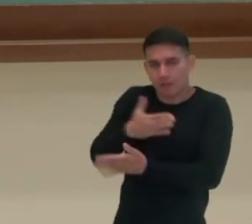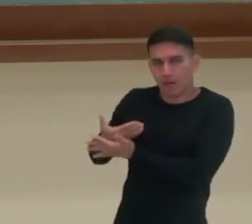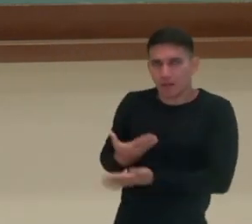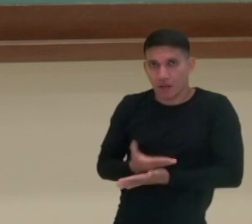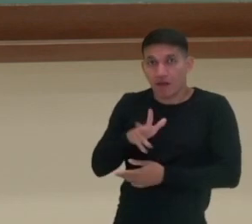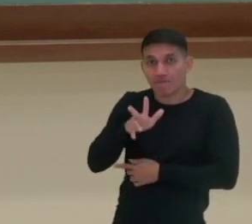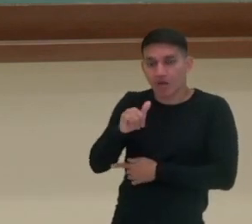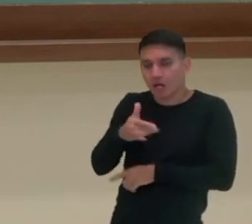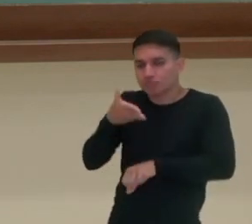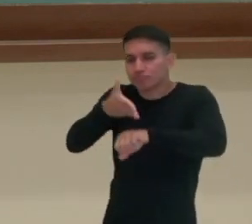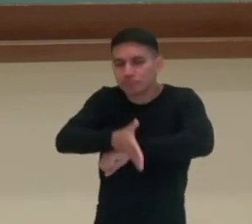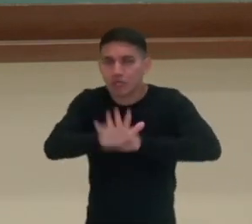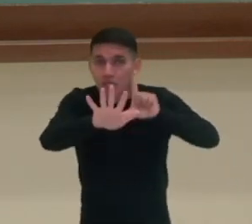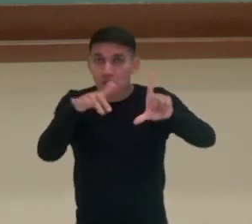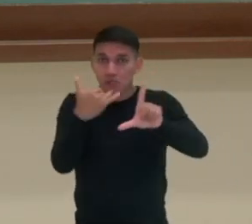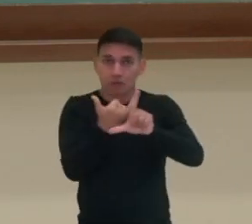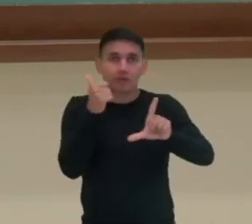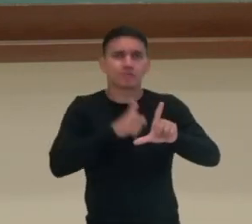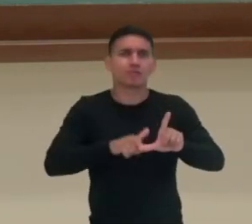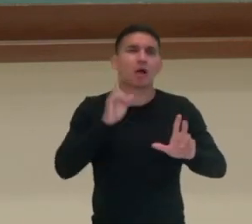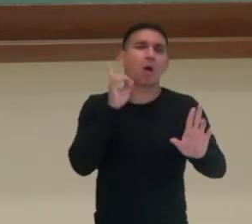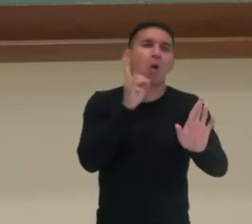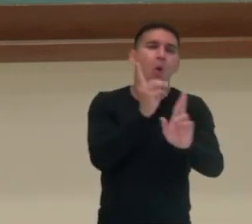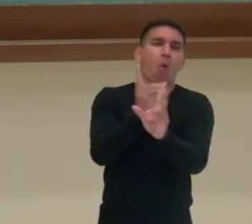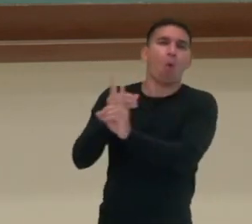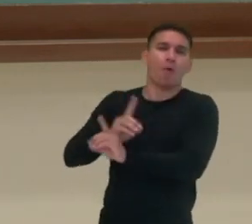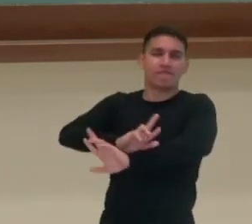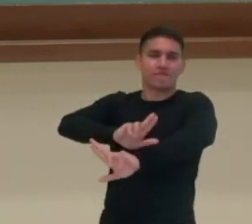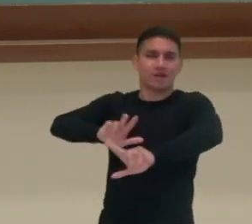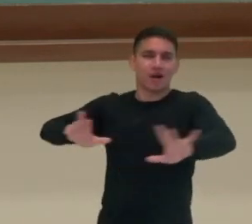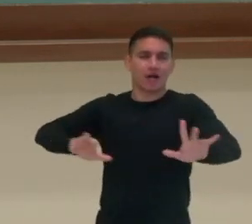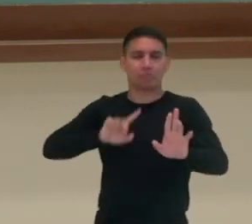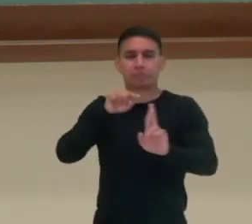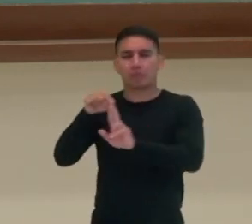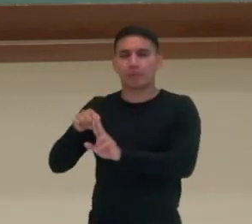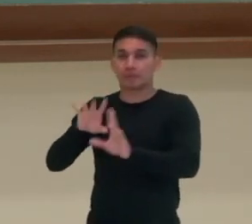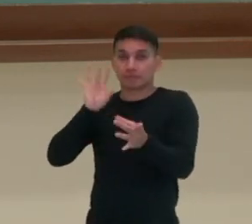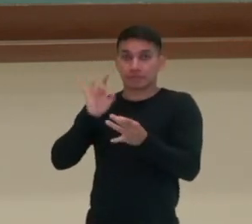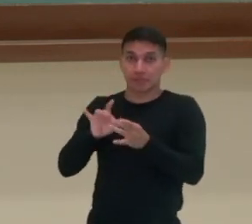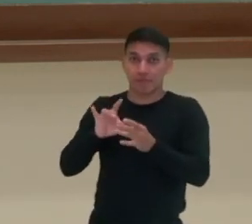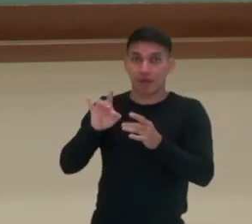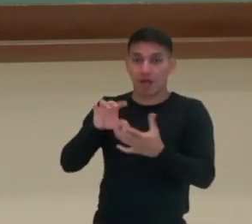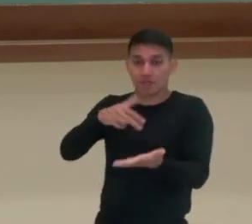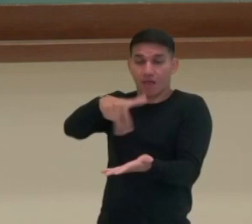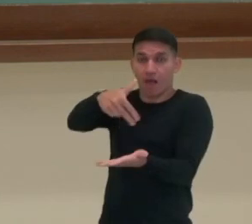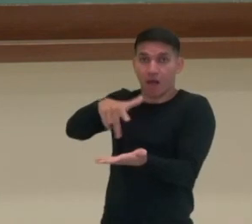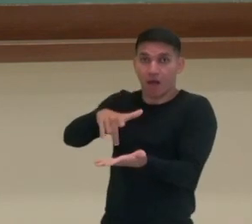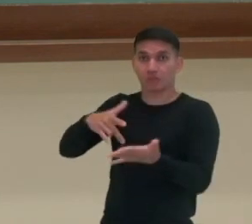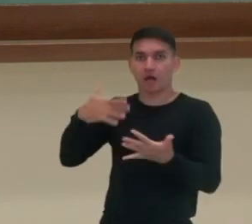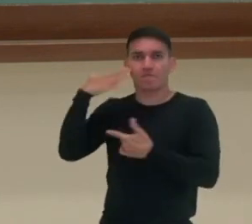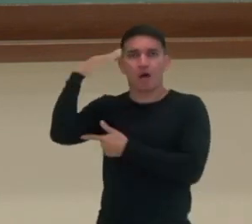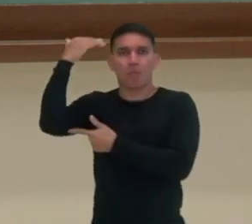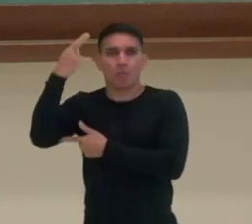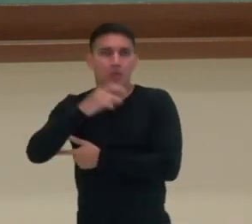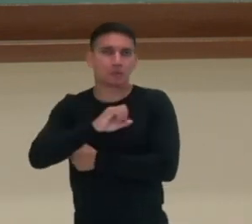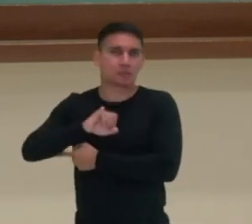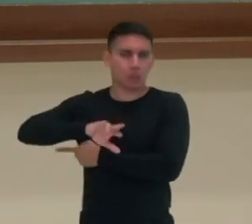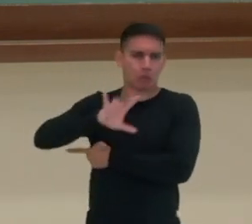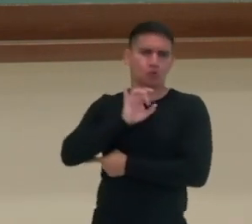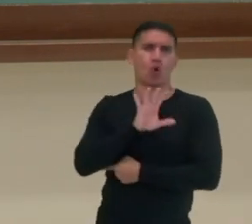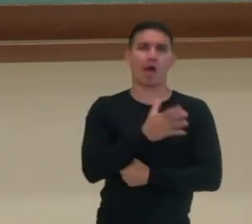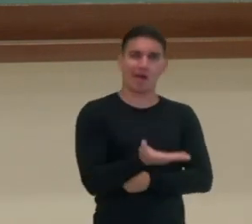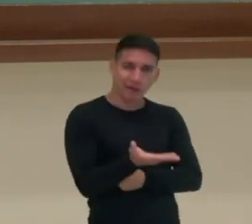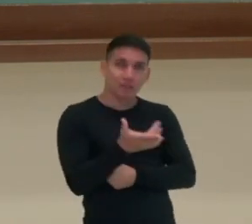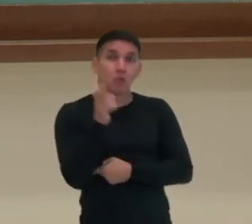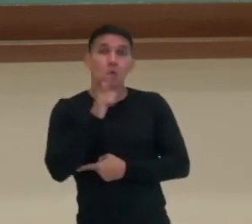um local onde você encontra muitas referências de danças populares. Não são só essas. Se a gente fosse falar de dança popular aqui, seria preciso um